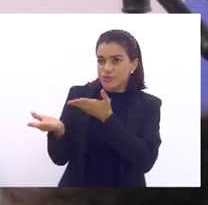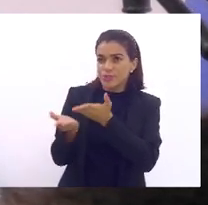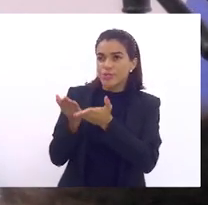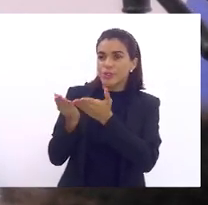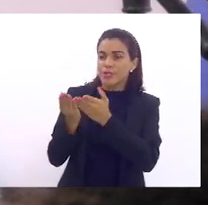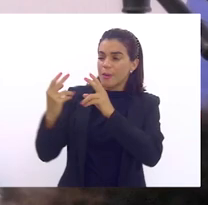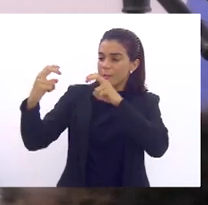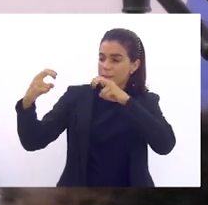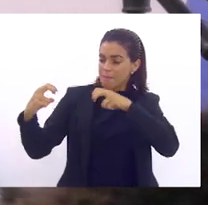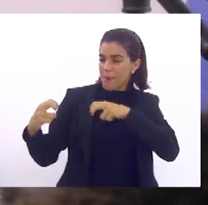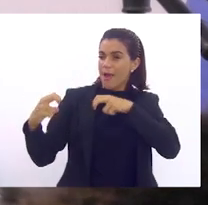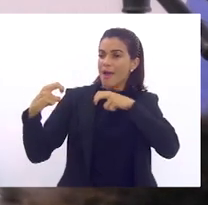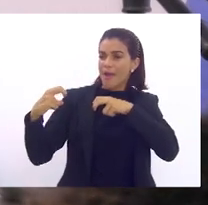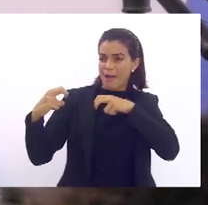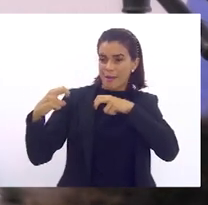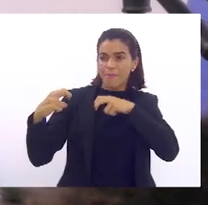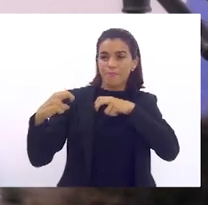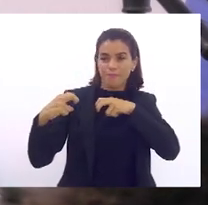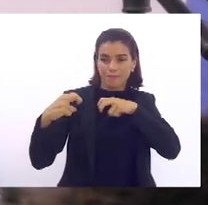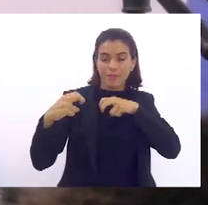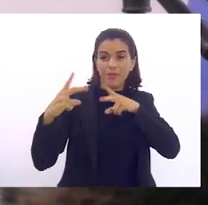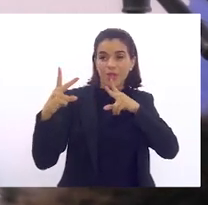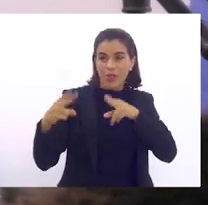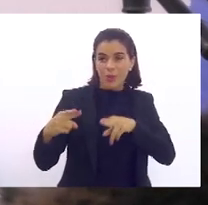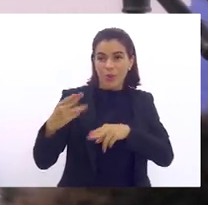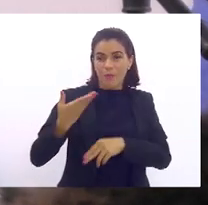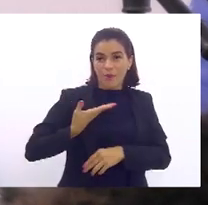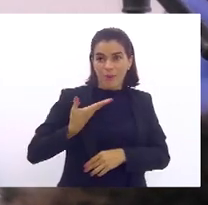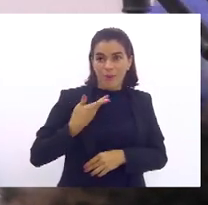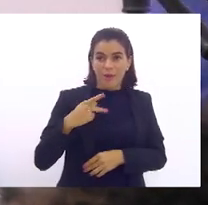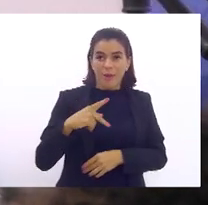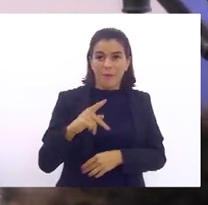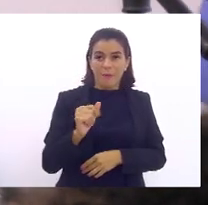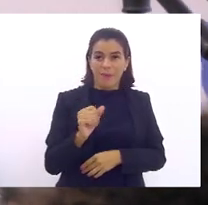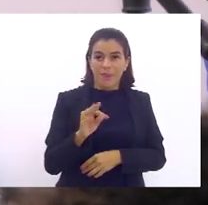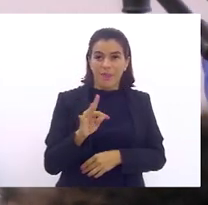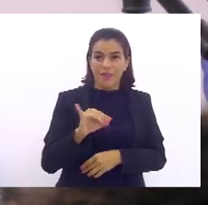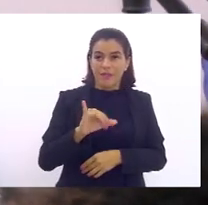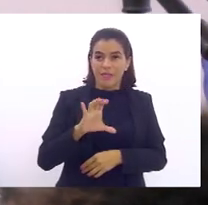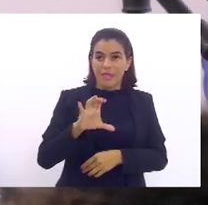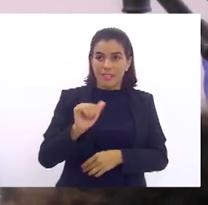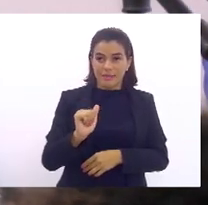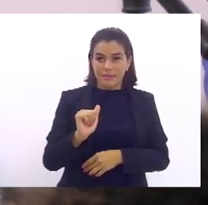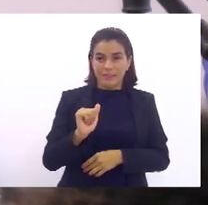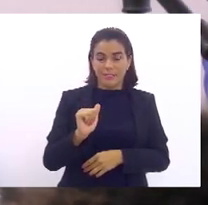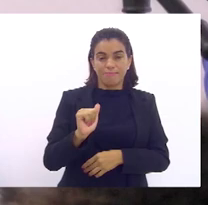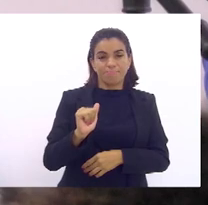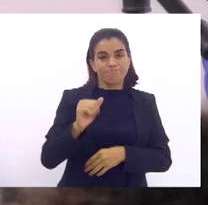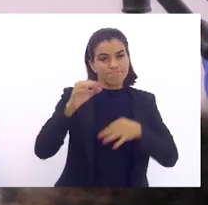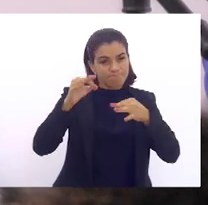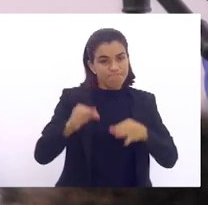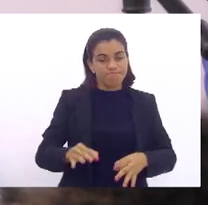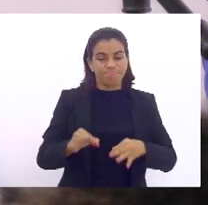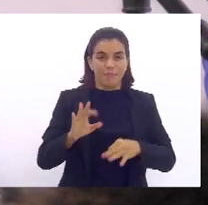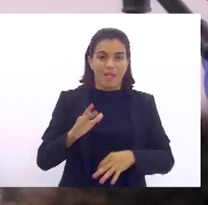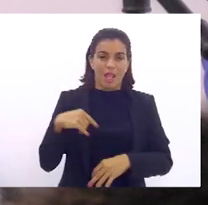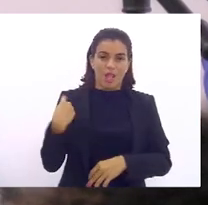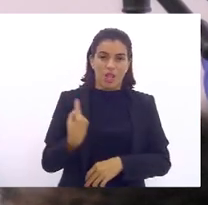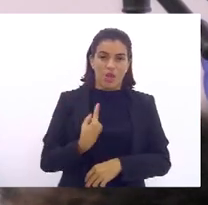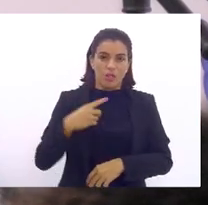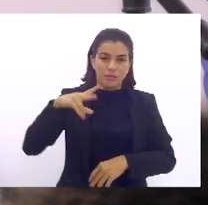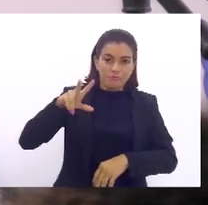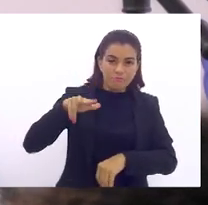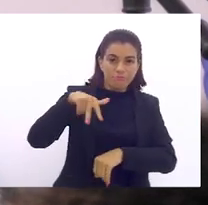escutatória como a minha colega Patrícia Magna tanto fala nos legitima estar nesses espaços eh